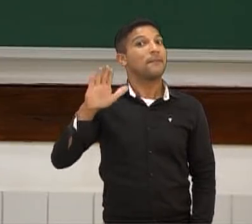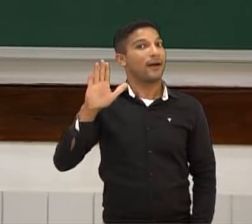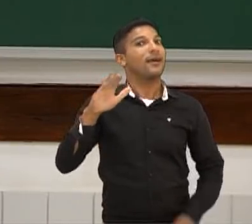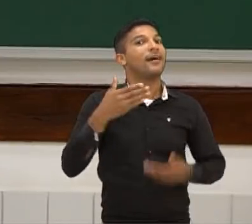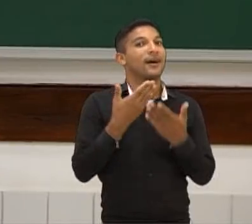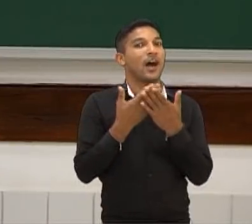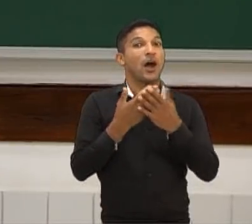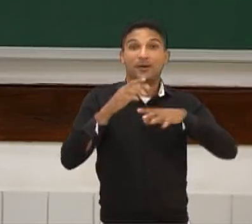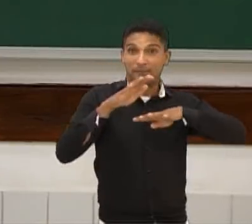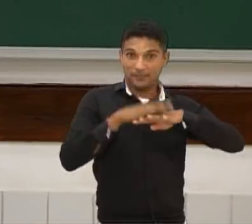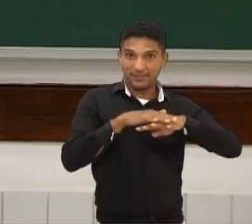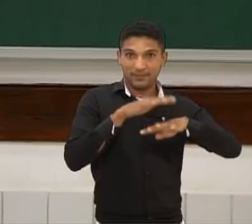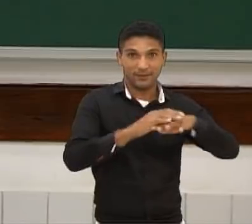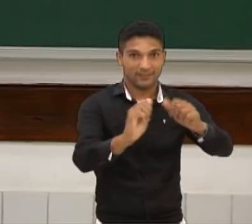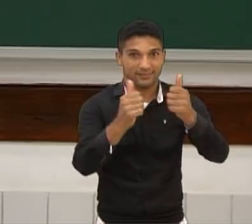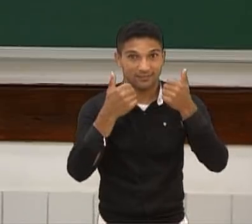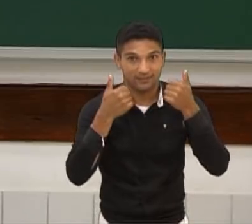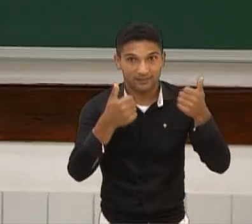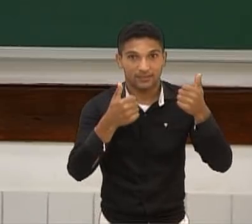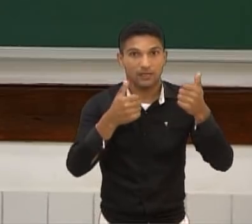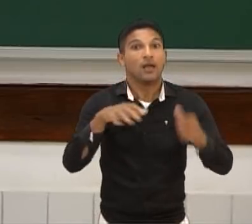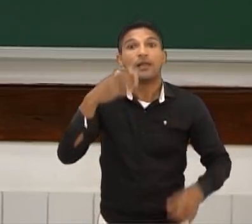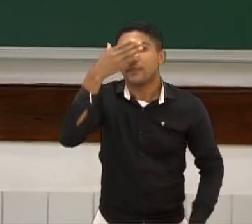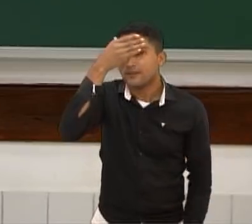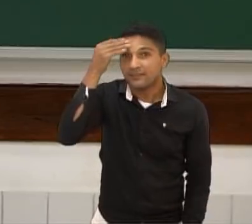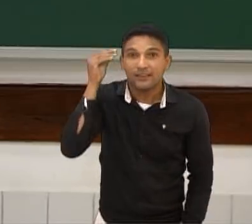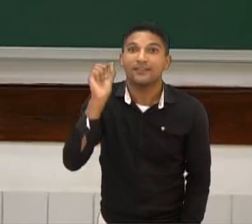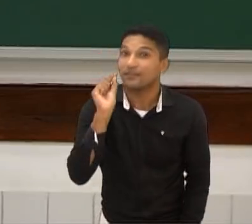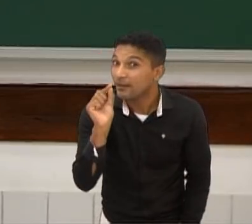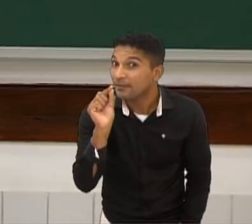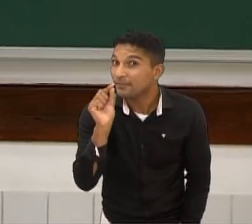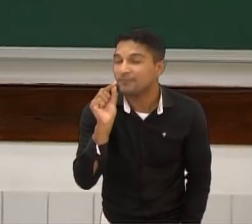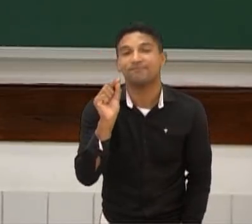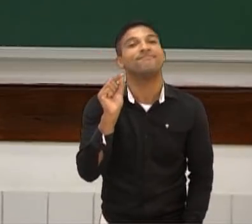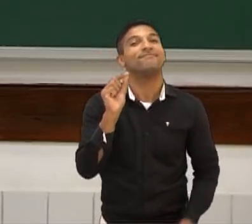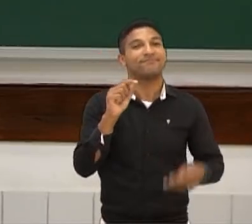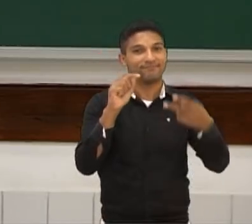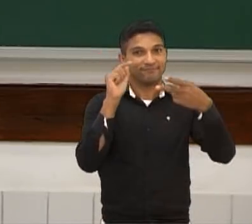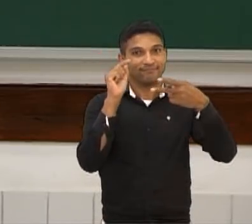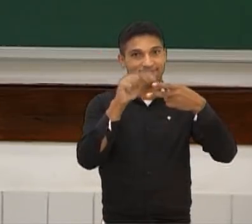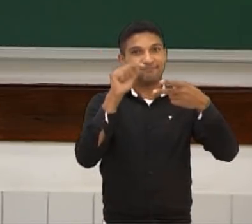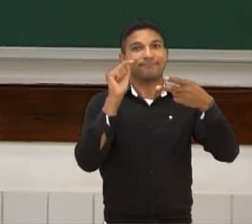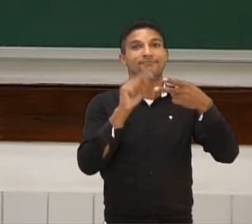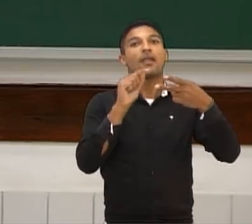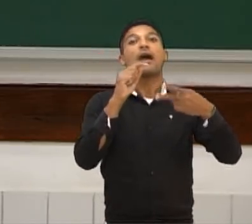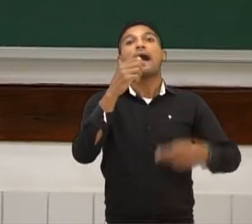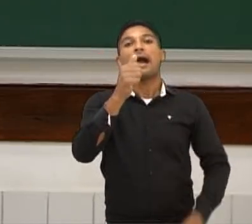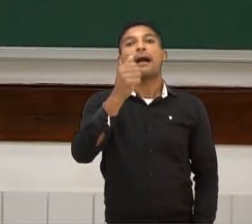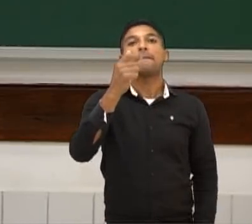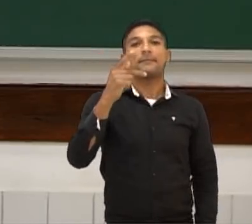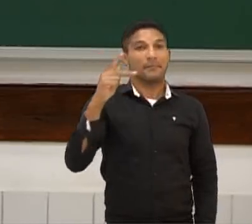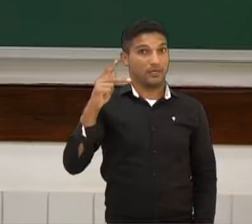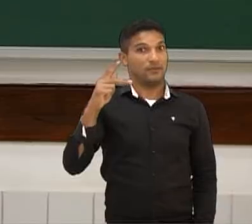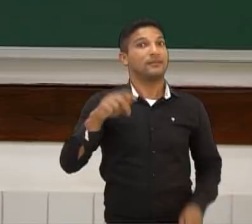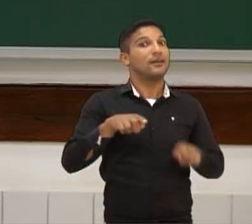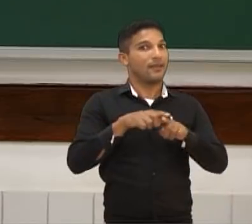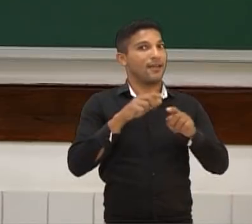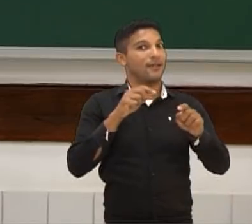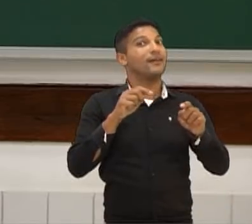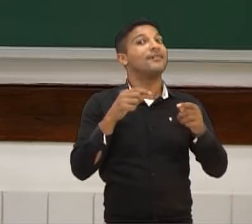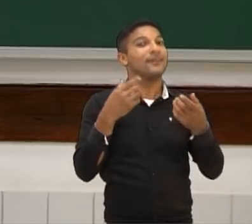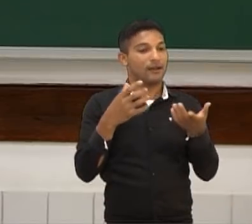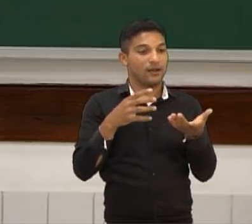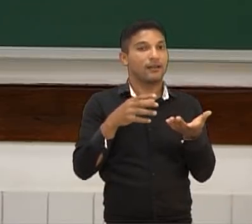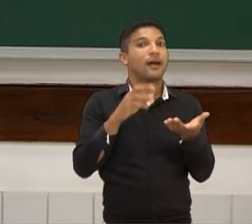matemática, certo? Então, não esqueçam do quê? De acessar o aplicativo, né? Nossos recadinhos aí